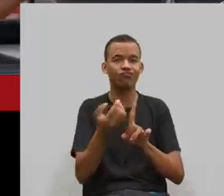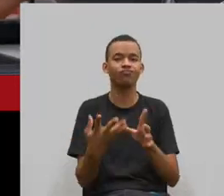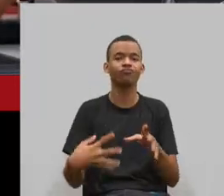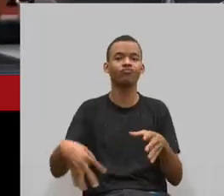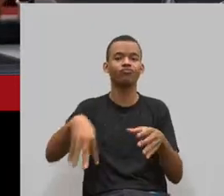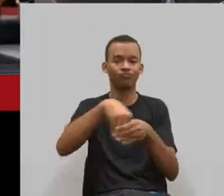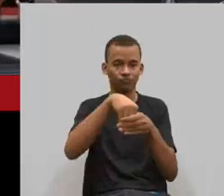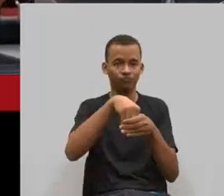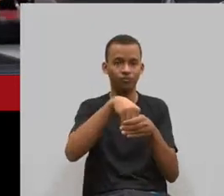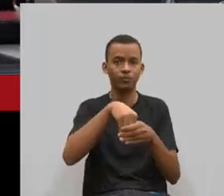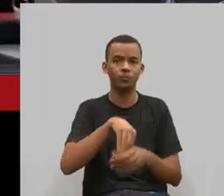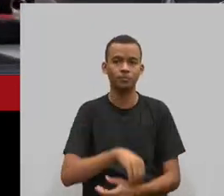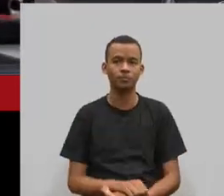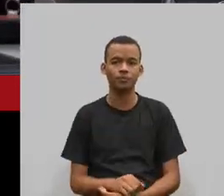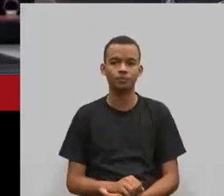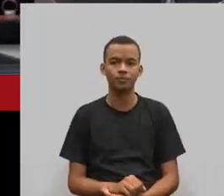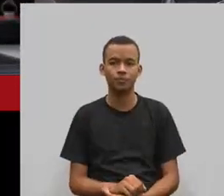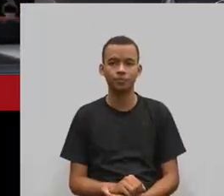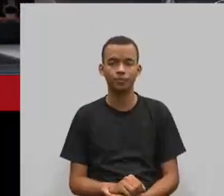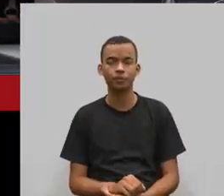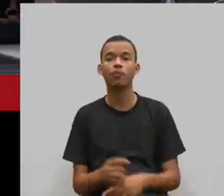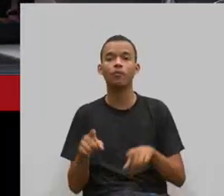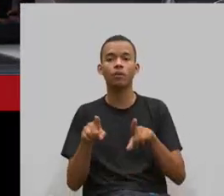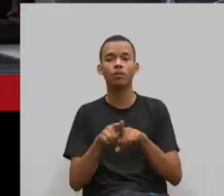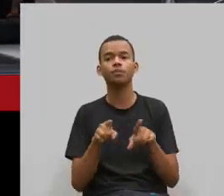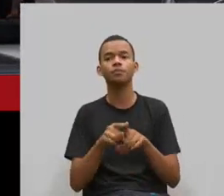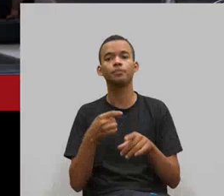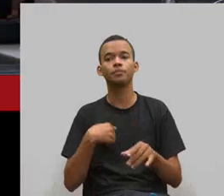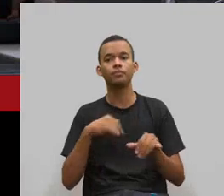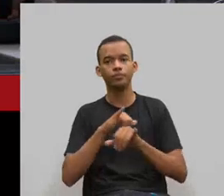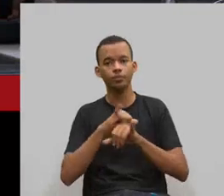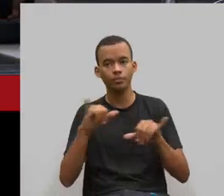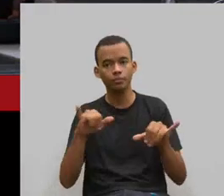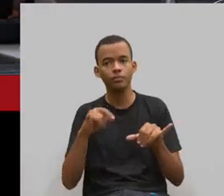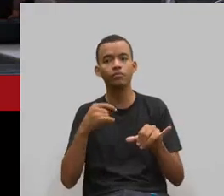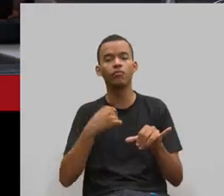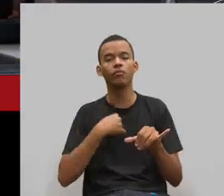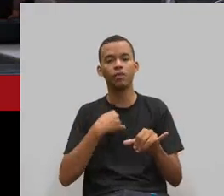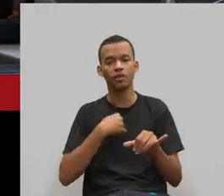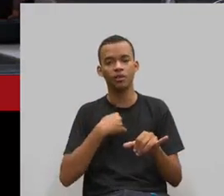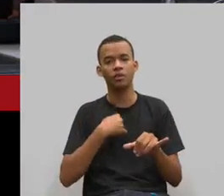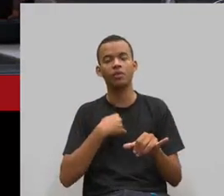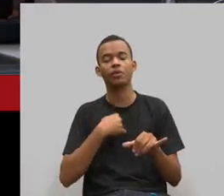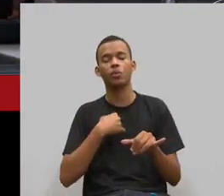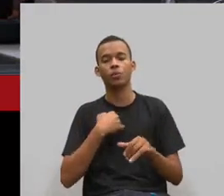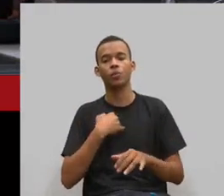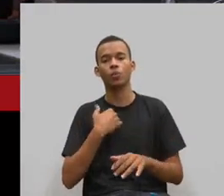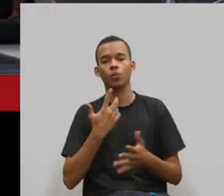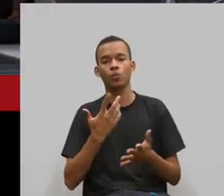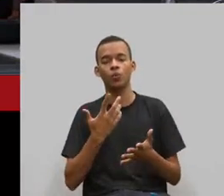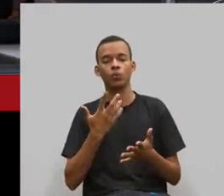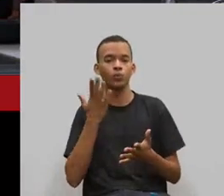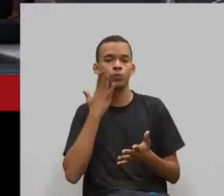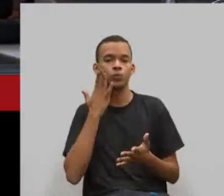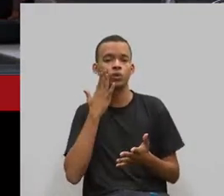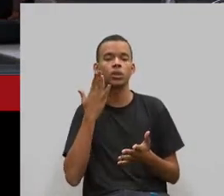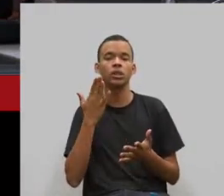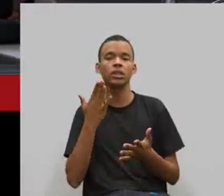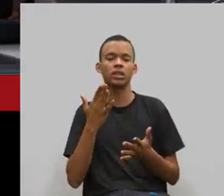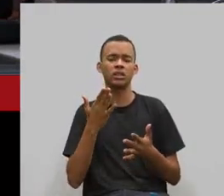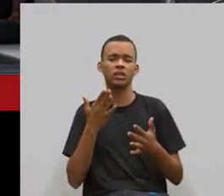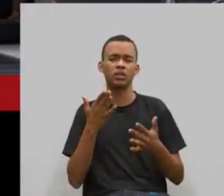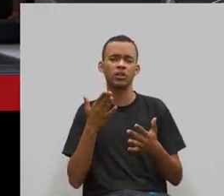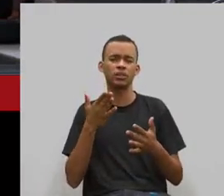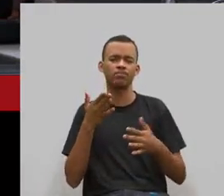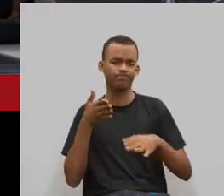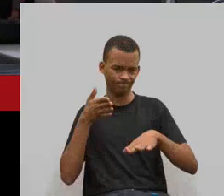eu gostaria de de dizer que o acesso a esses benefícios fiscais é mais que um que